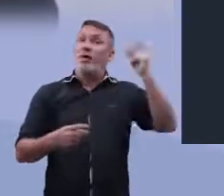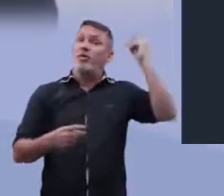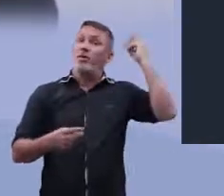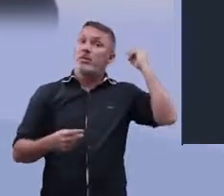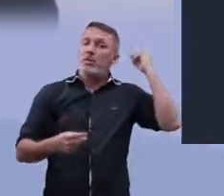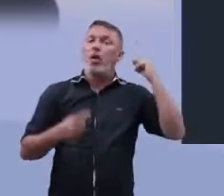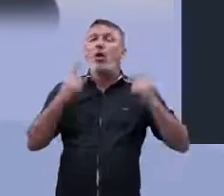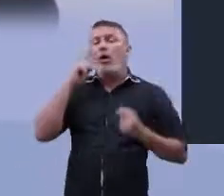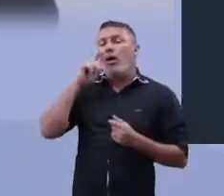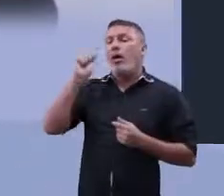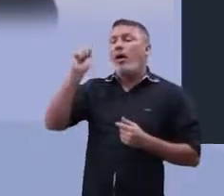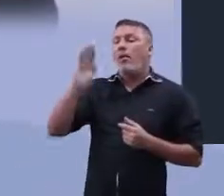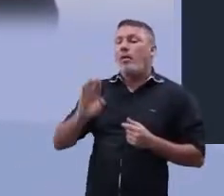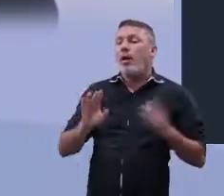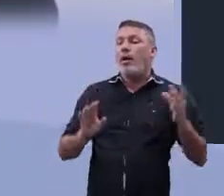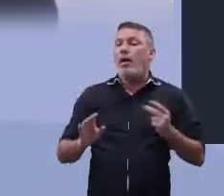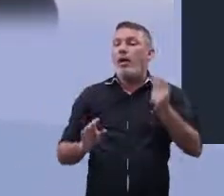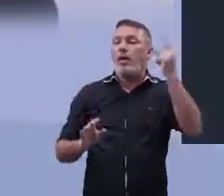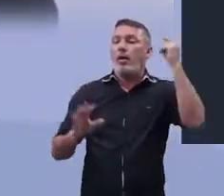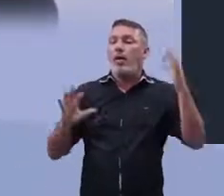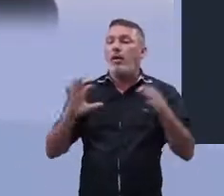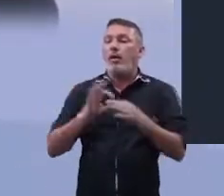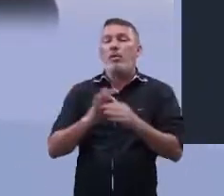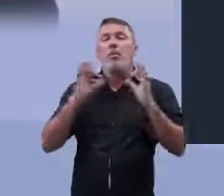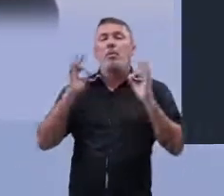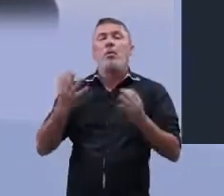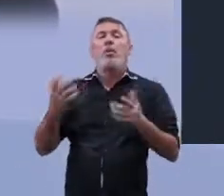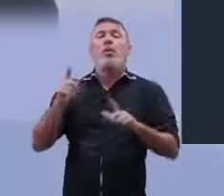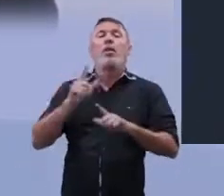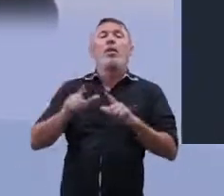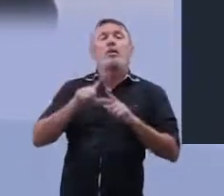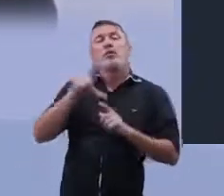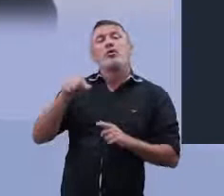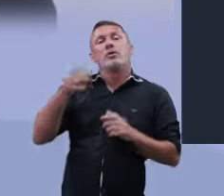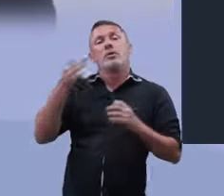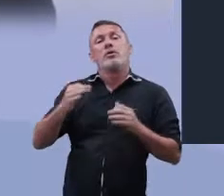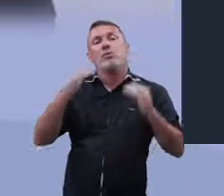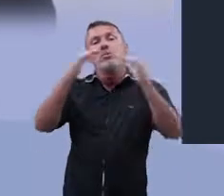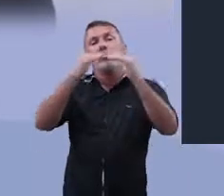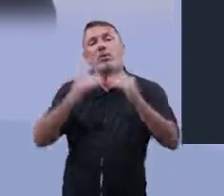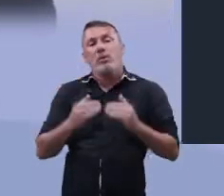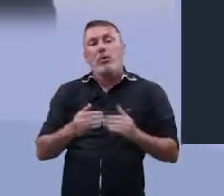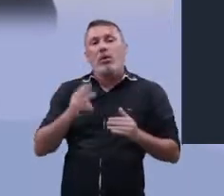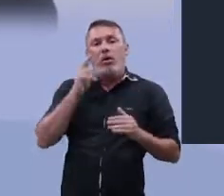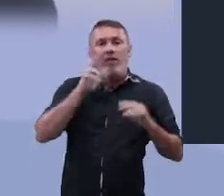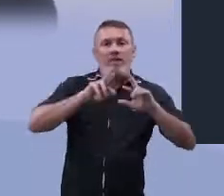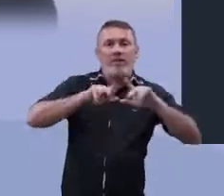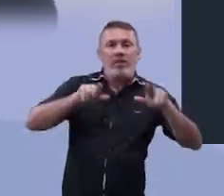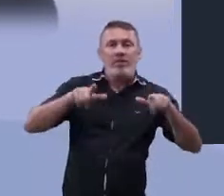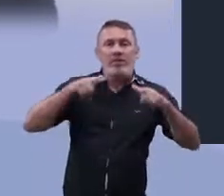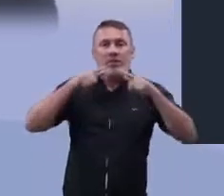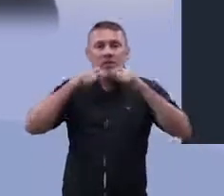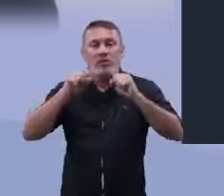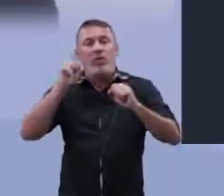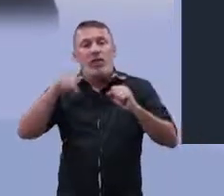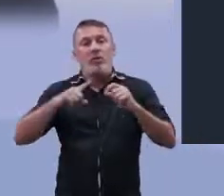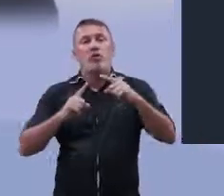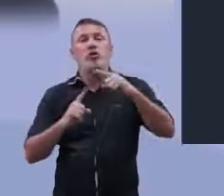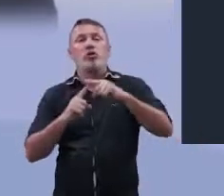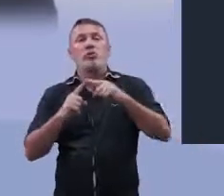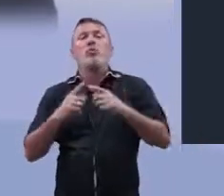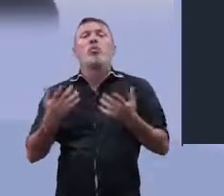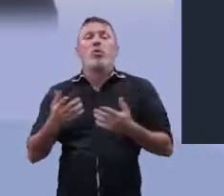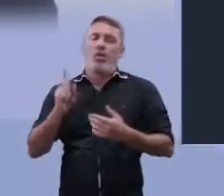utilizados antigamente, né, que é o título do texto. Então, esse tipo de variação linguística é o